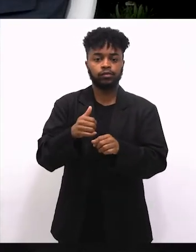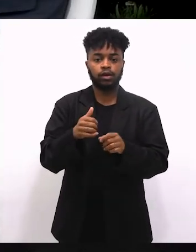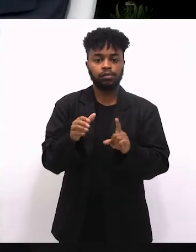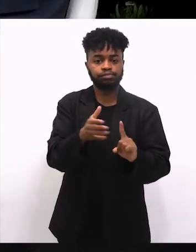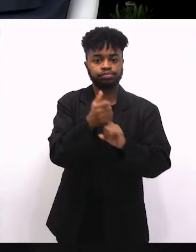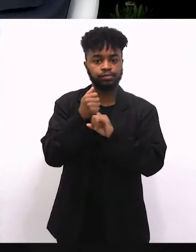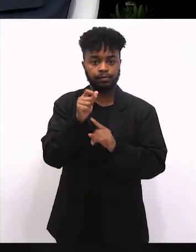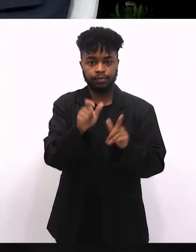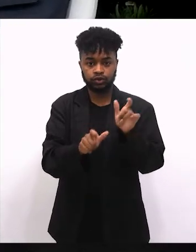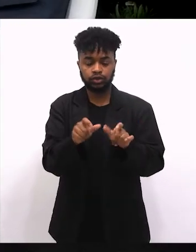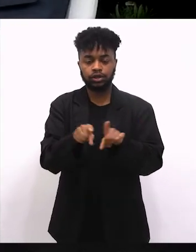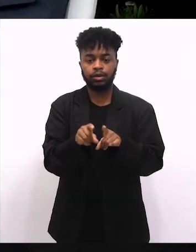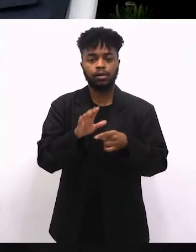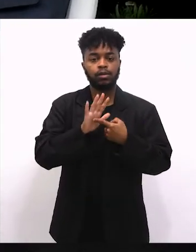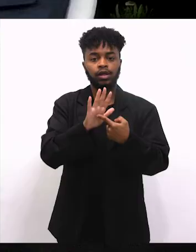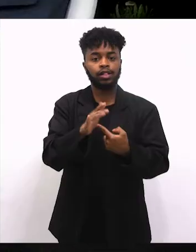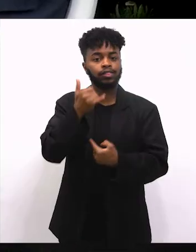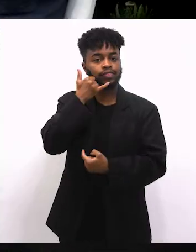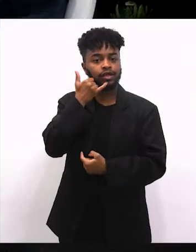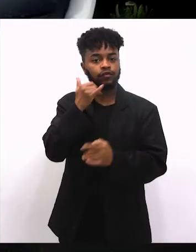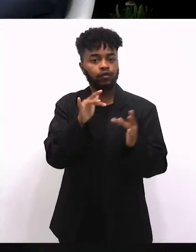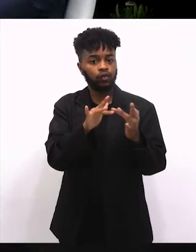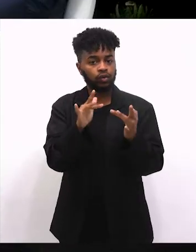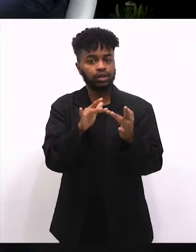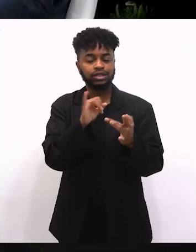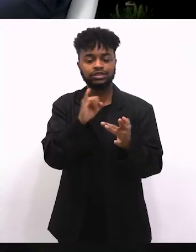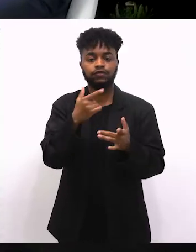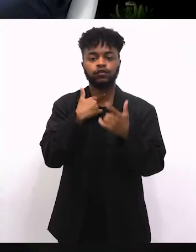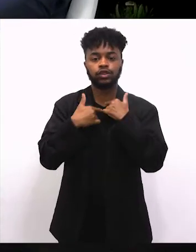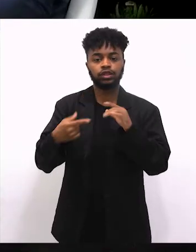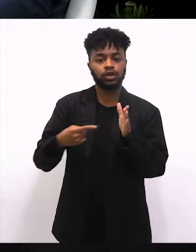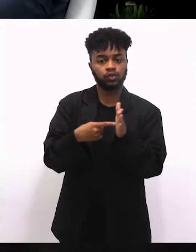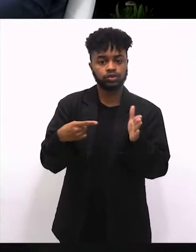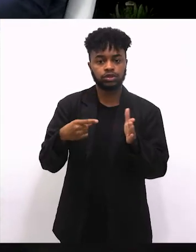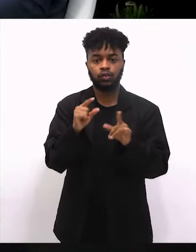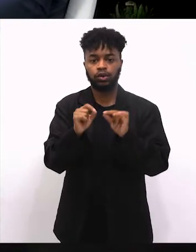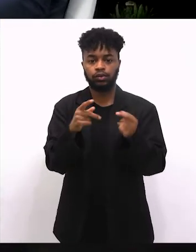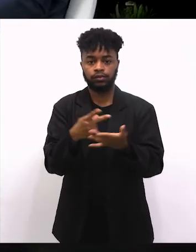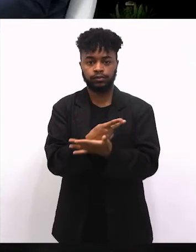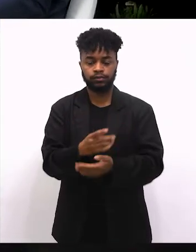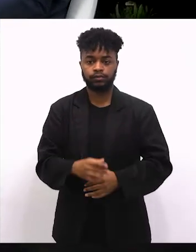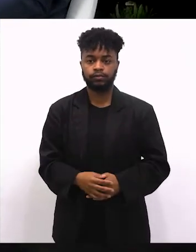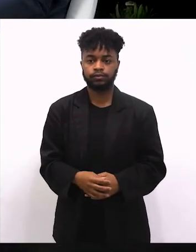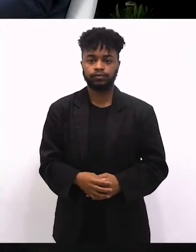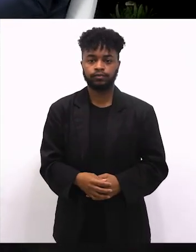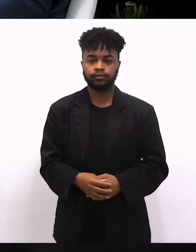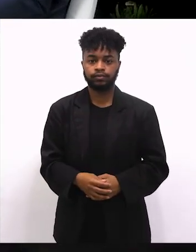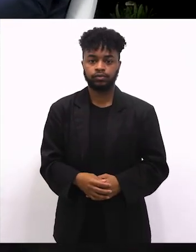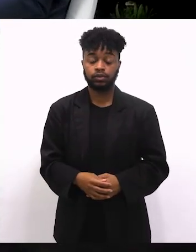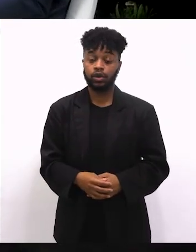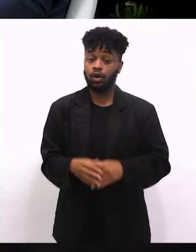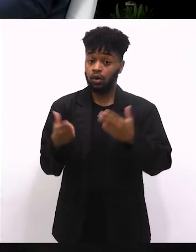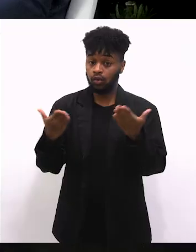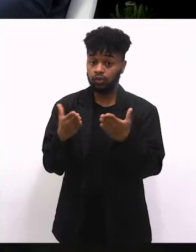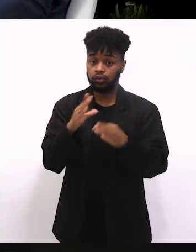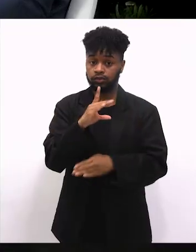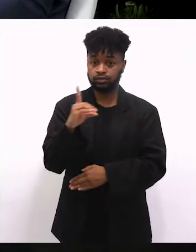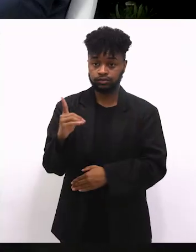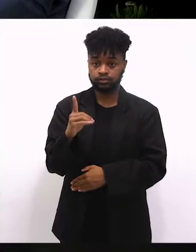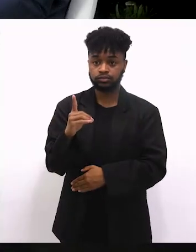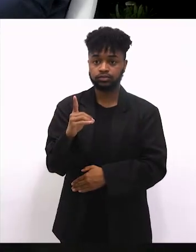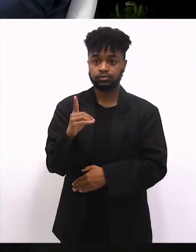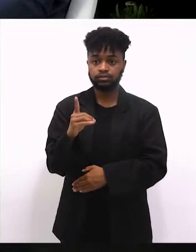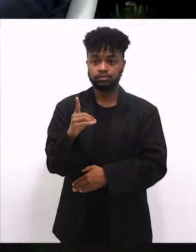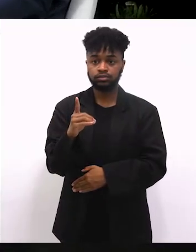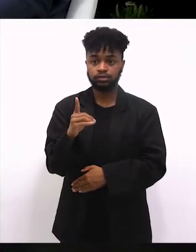pessoas, dando inclusive um telefone de contato para aqueles que queiram denunciar uma situação. A gente hoje na coordenação